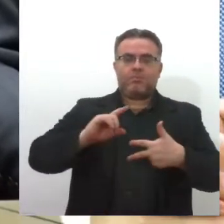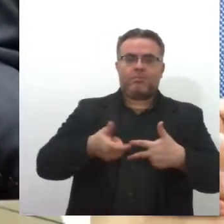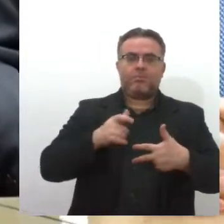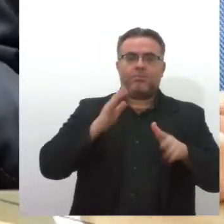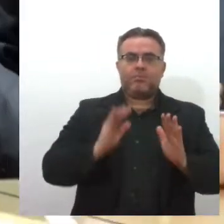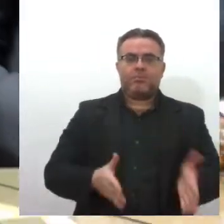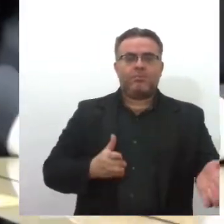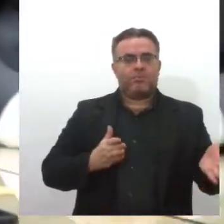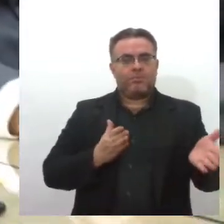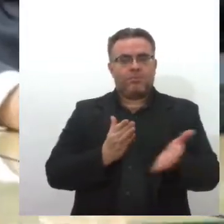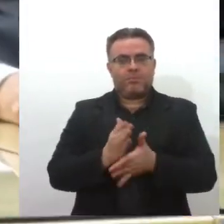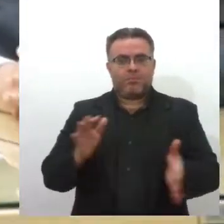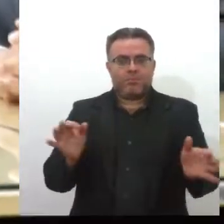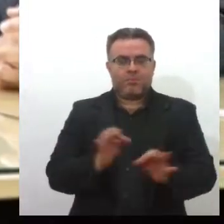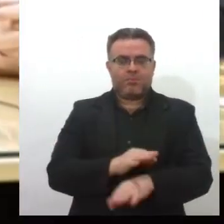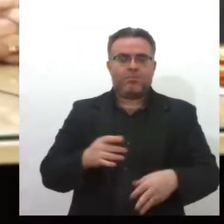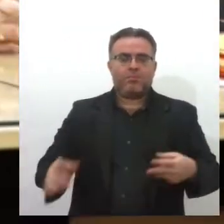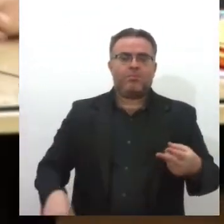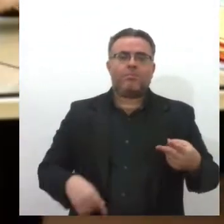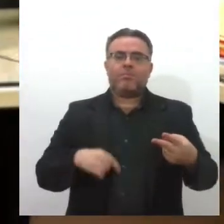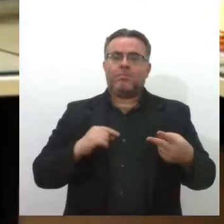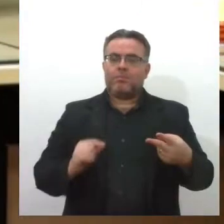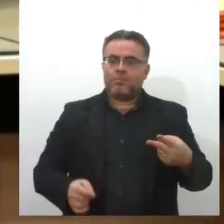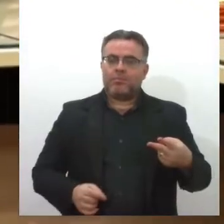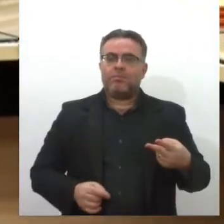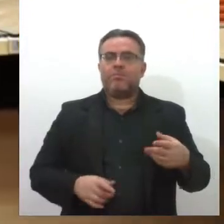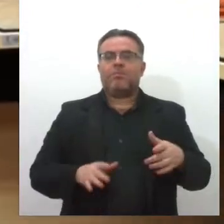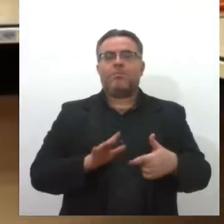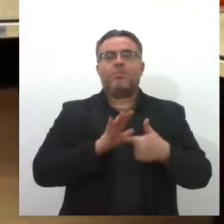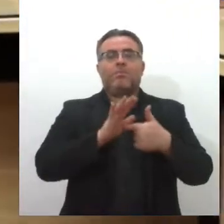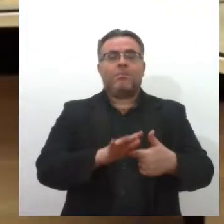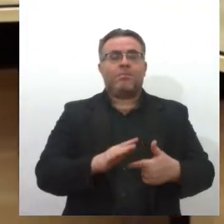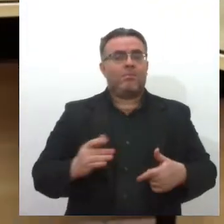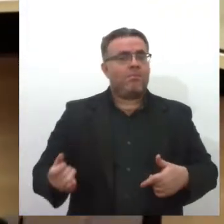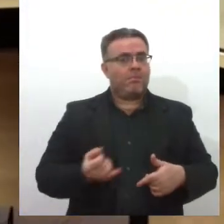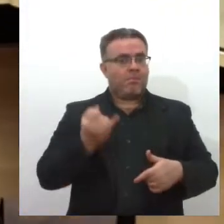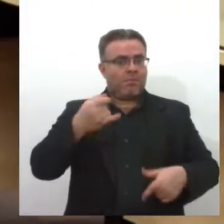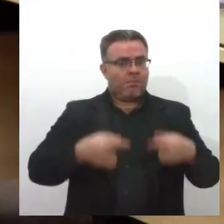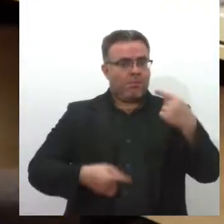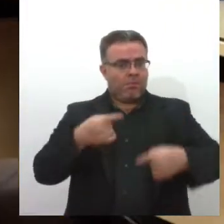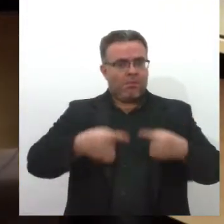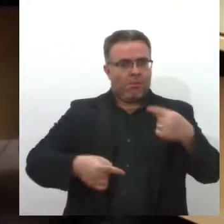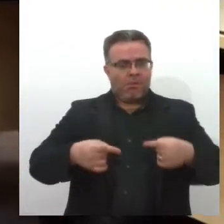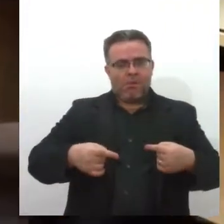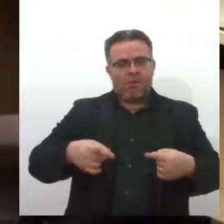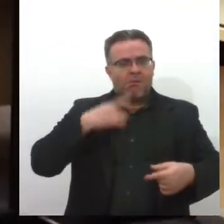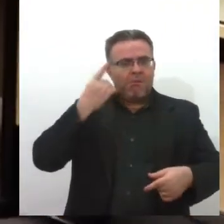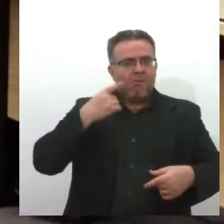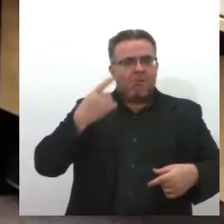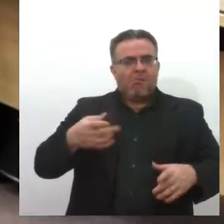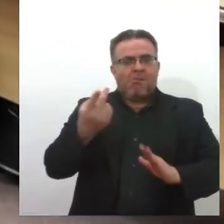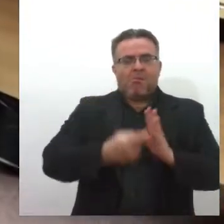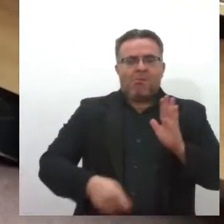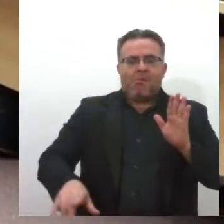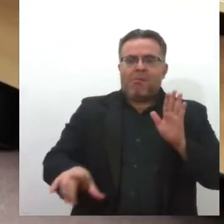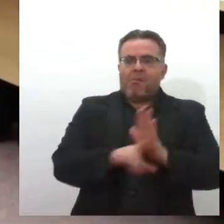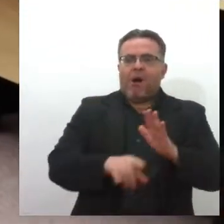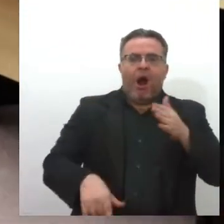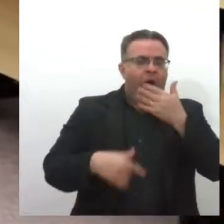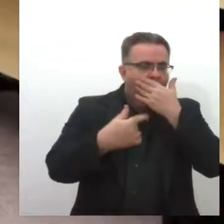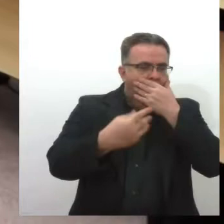votados pelos deputados estaduais. O que gerou o maior debate entre os parlamentares foi o projeto de lei ordinária de